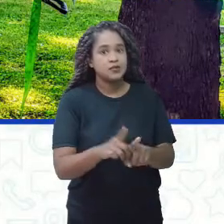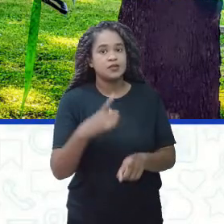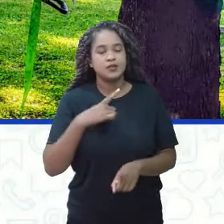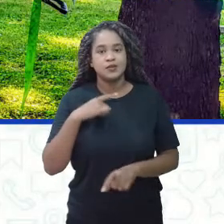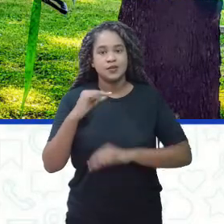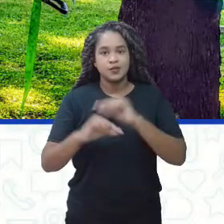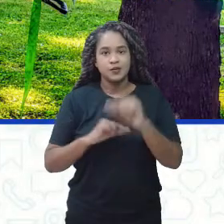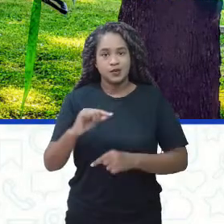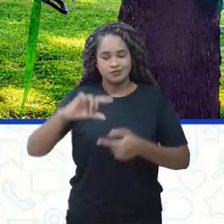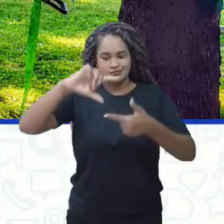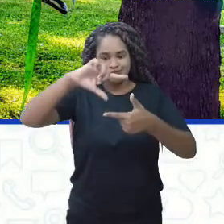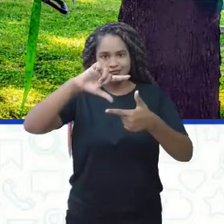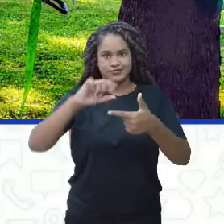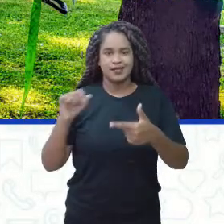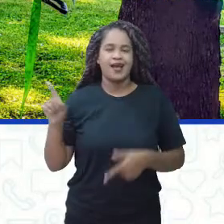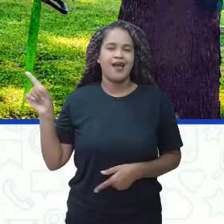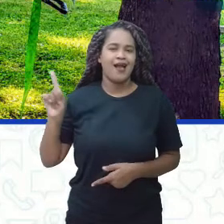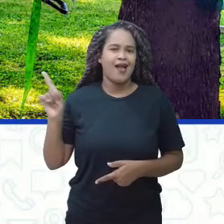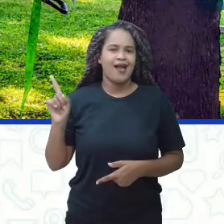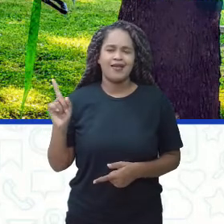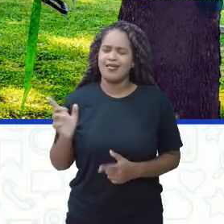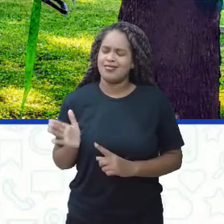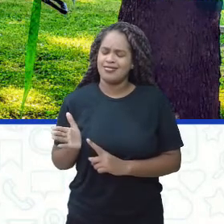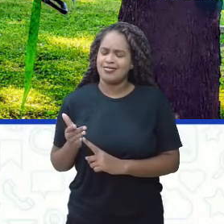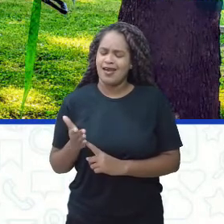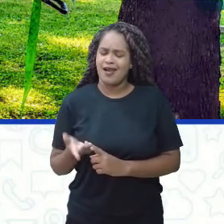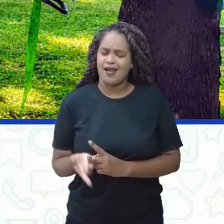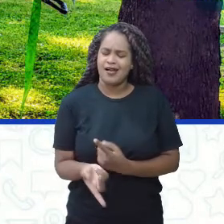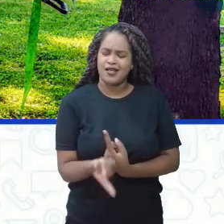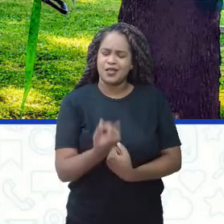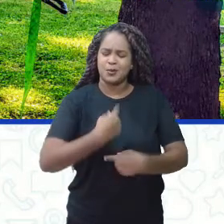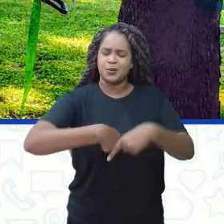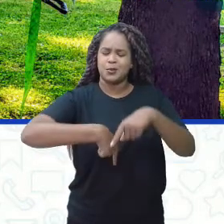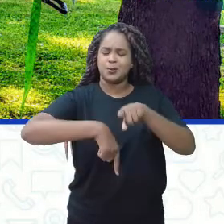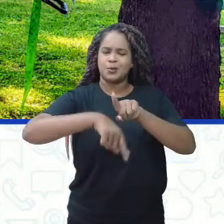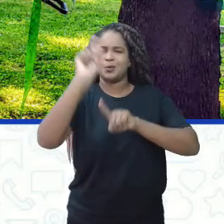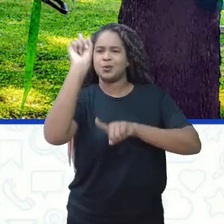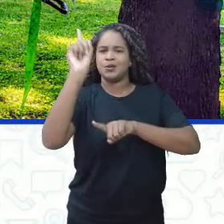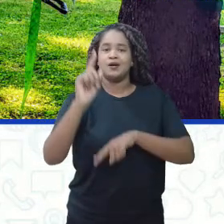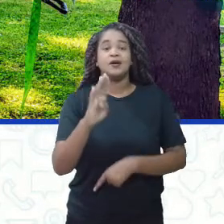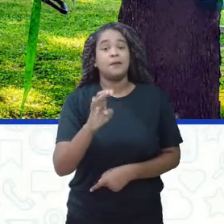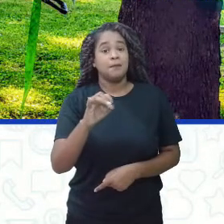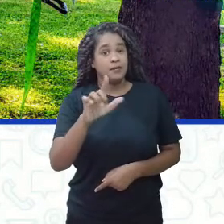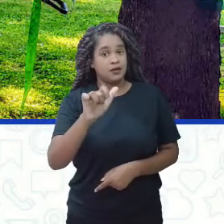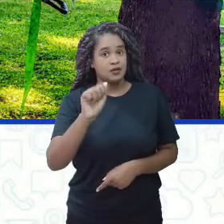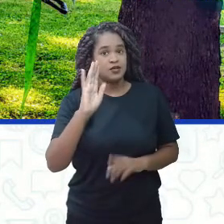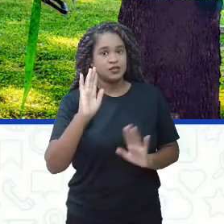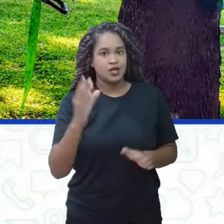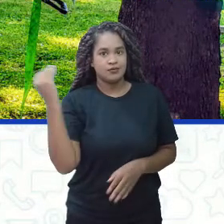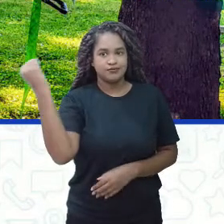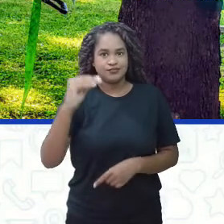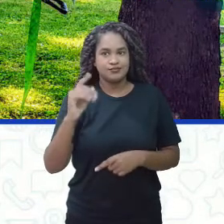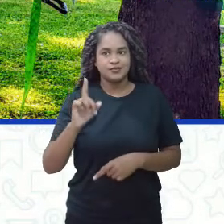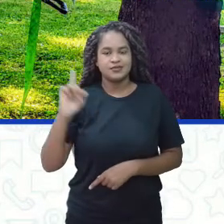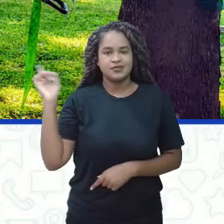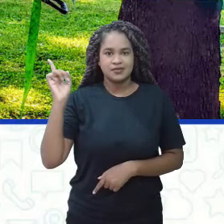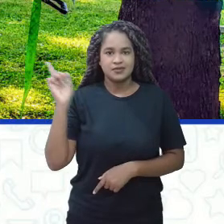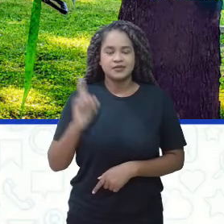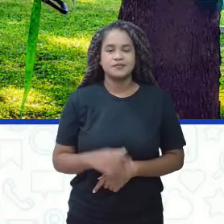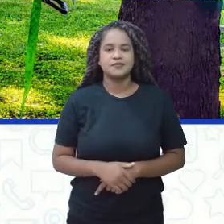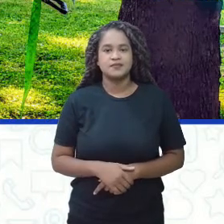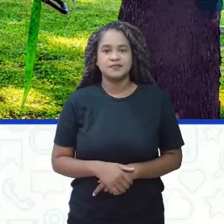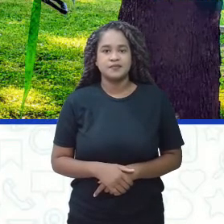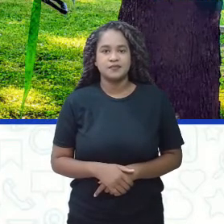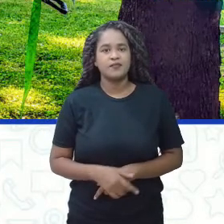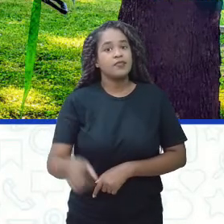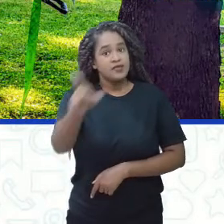QR Code porque é tecnologia avançada, que Billy já deixou aí na tela, a gente vai deixar, vou marcar aqui um tempinho no cronômetro aqui do